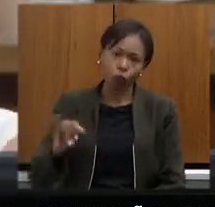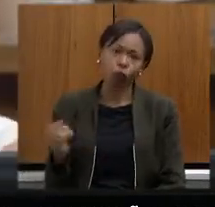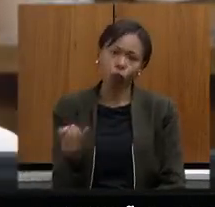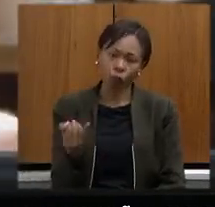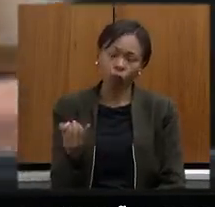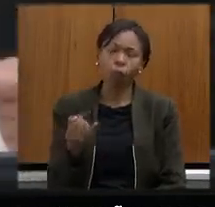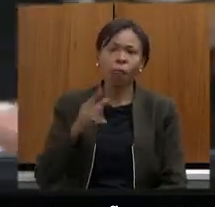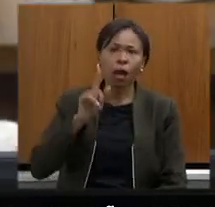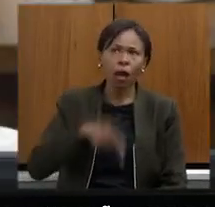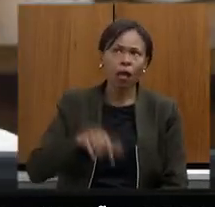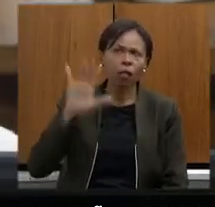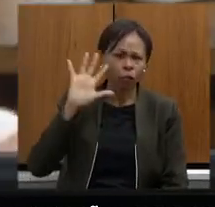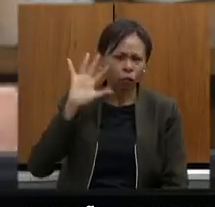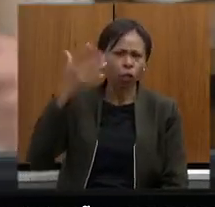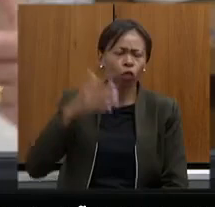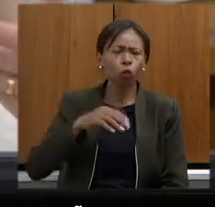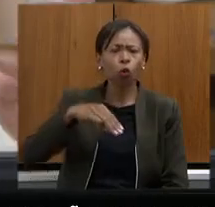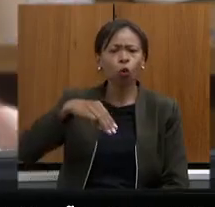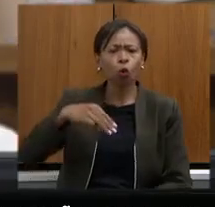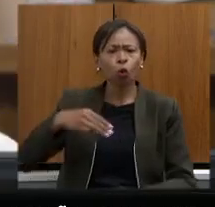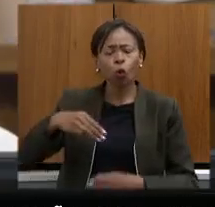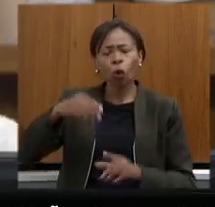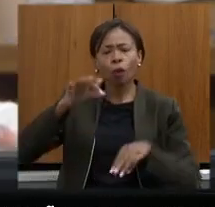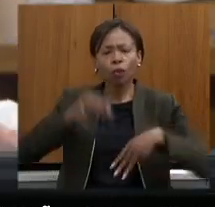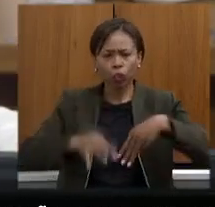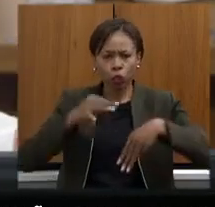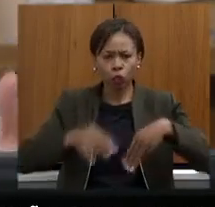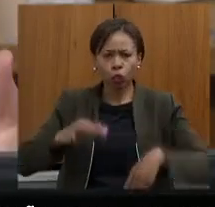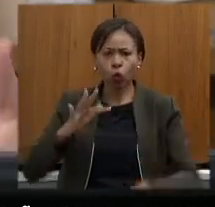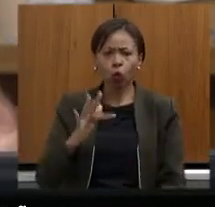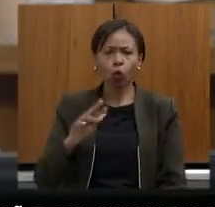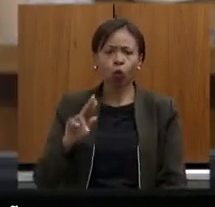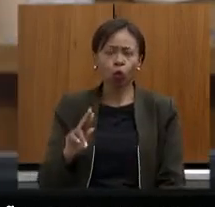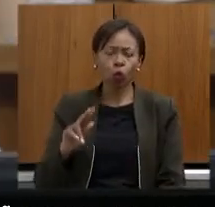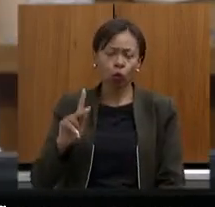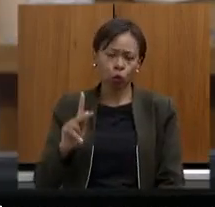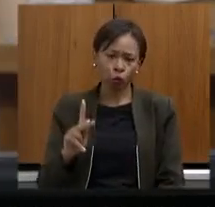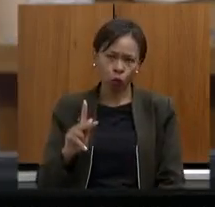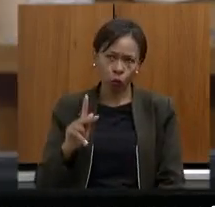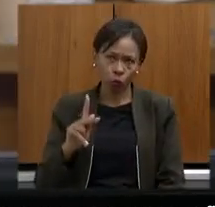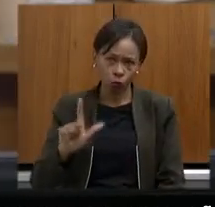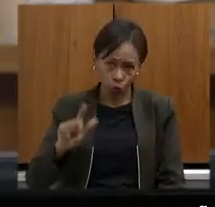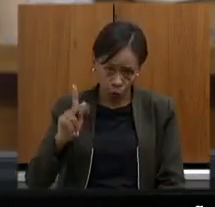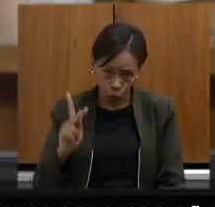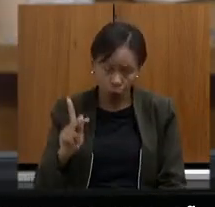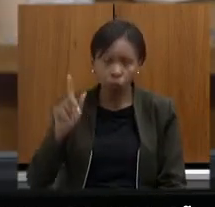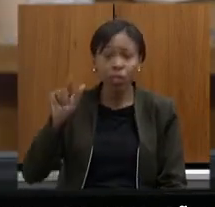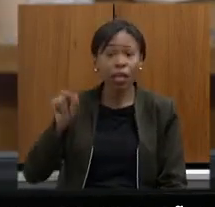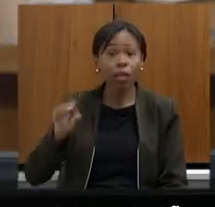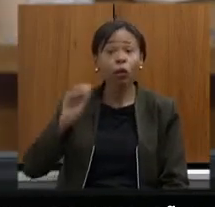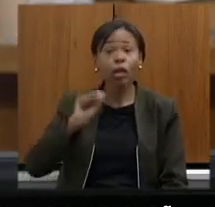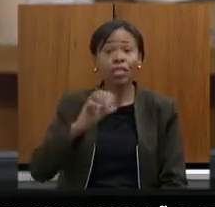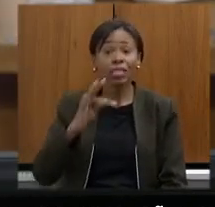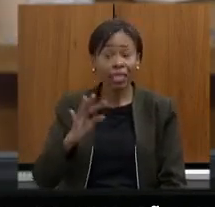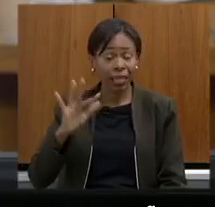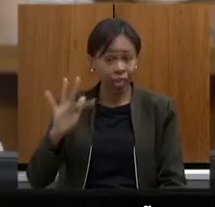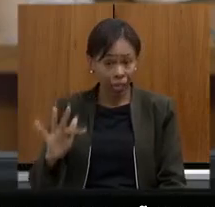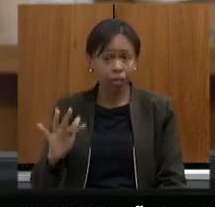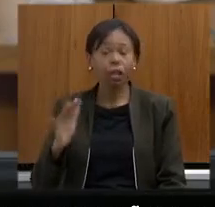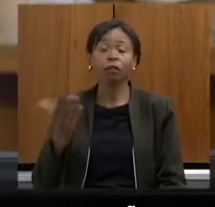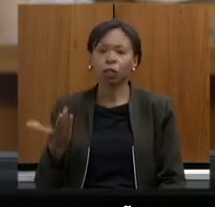do ministro fux enquanto presidente do STF então STF hoje o grande coordenador deste processo